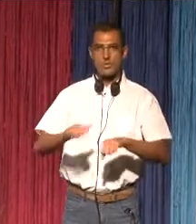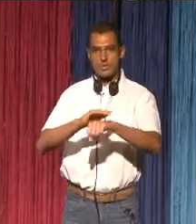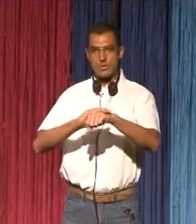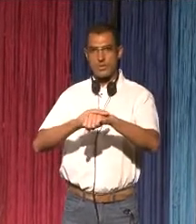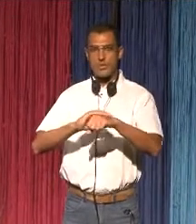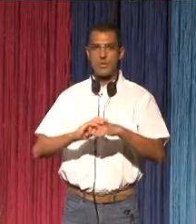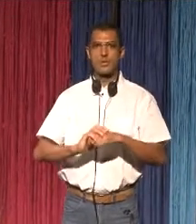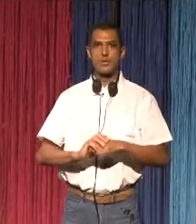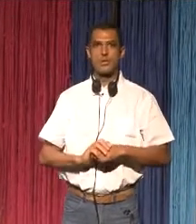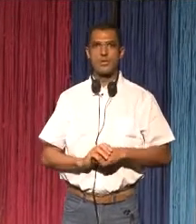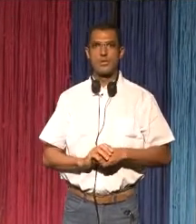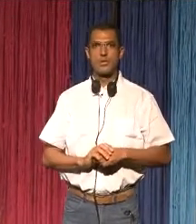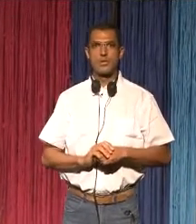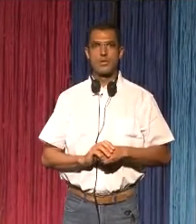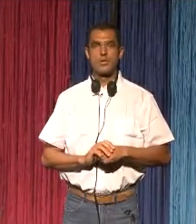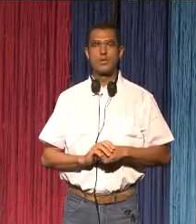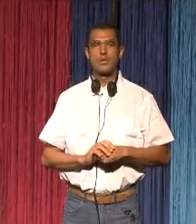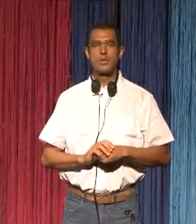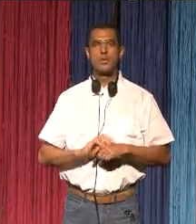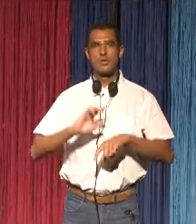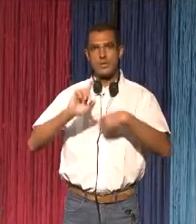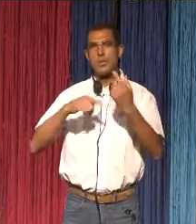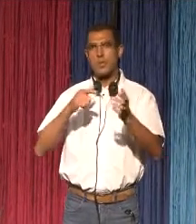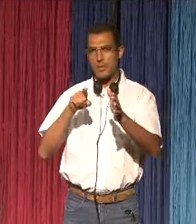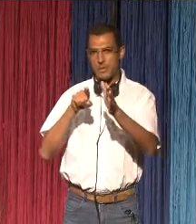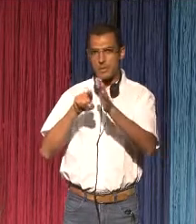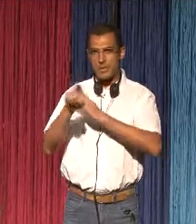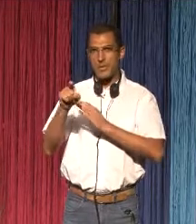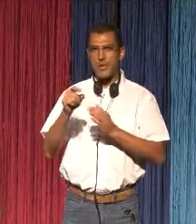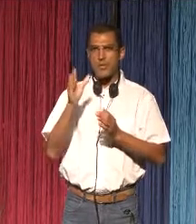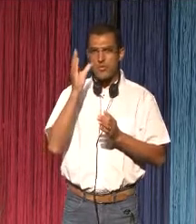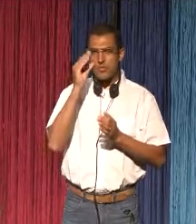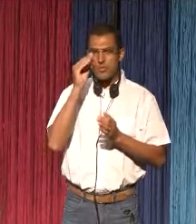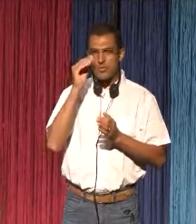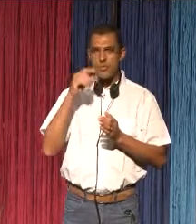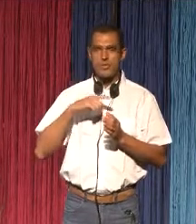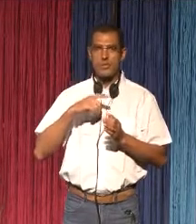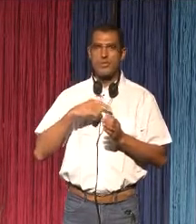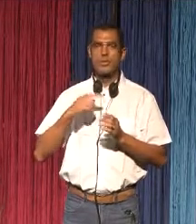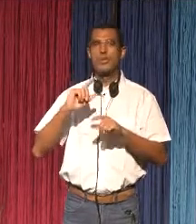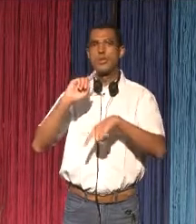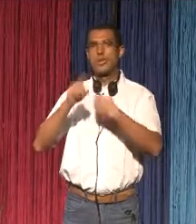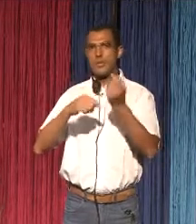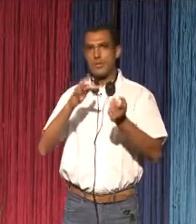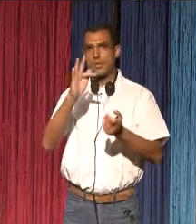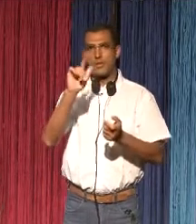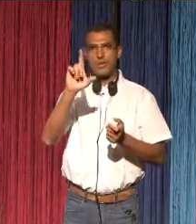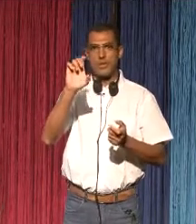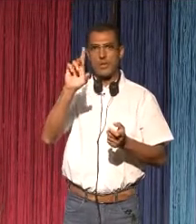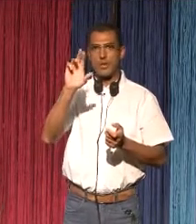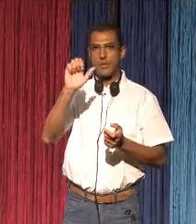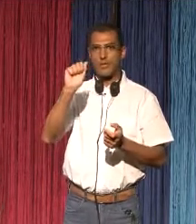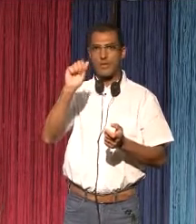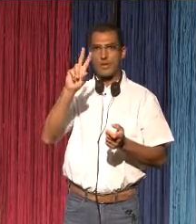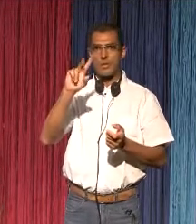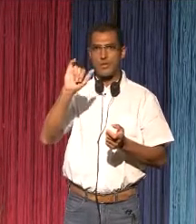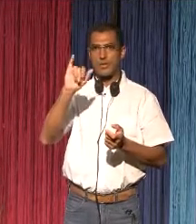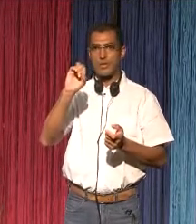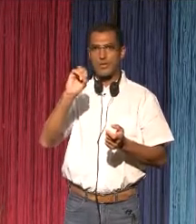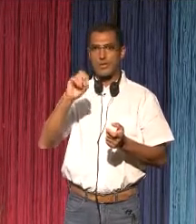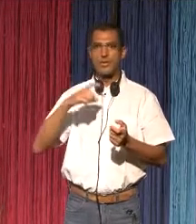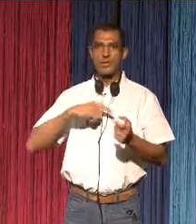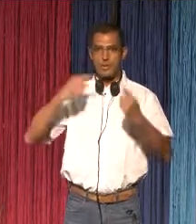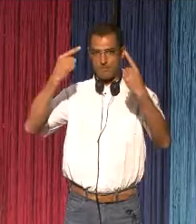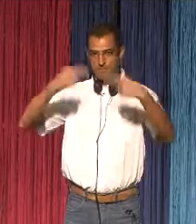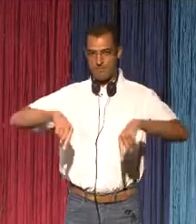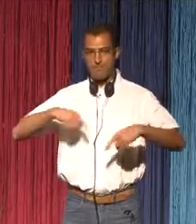um intervalo, algo no meio, antes do Flávio vir, meio como um aquecimento para o debate que vai rolar, tá, Aline? Você vai